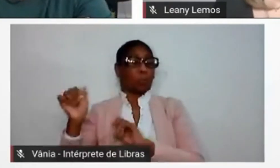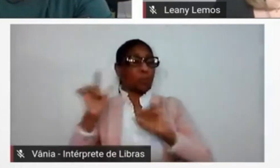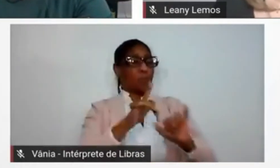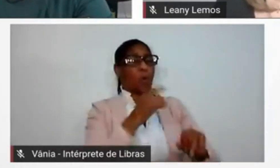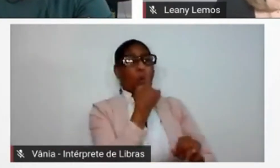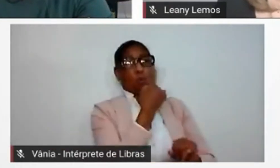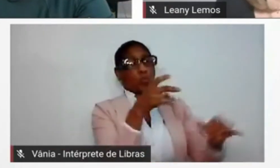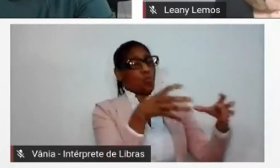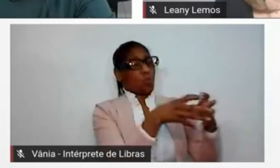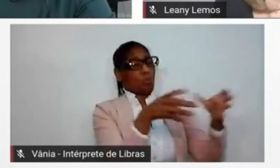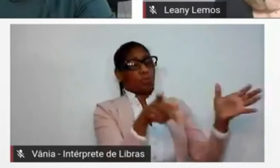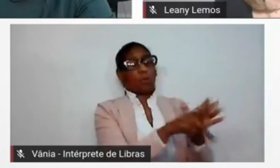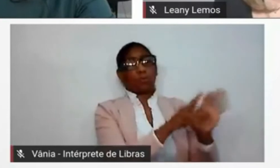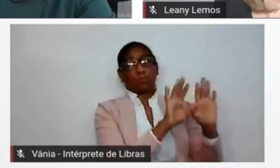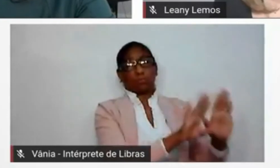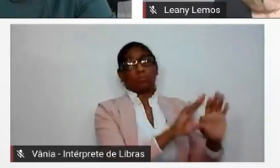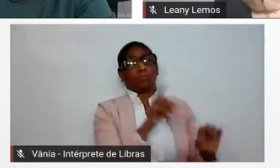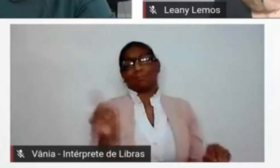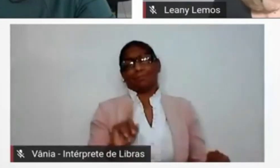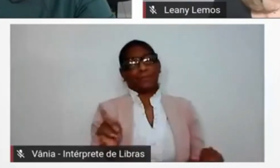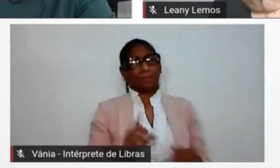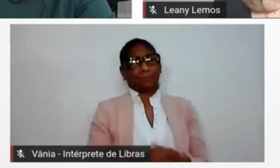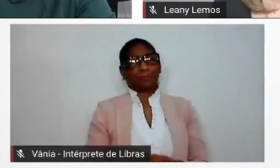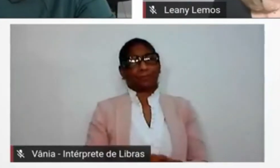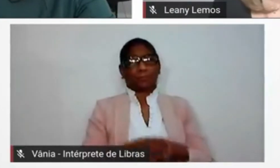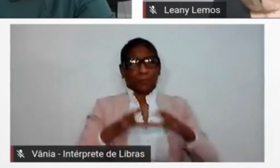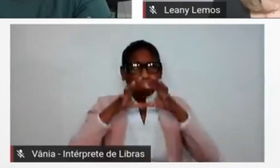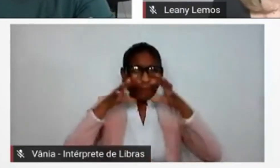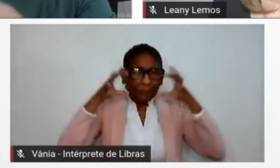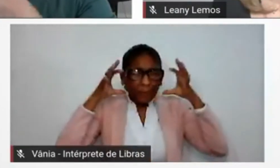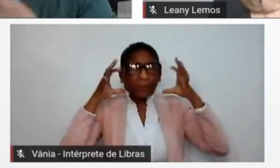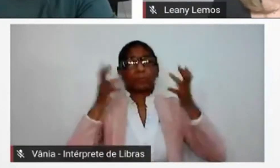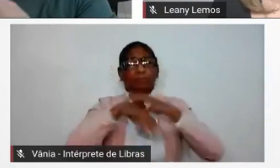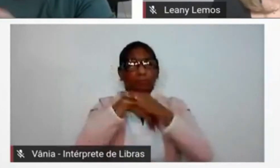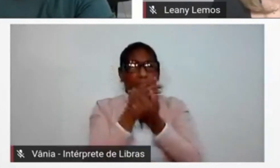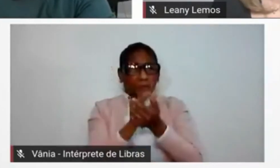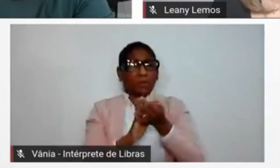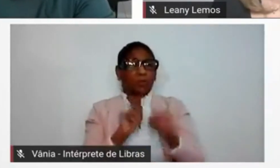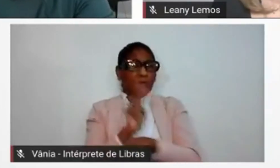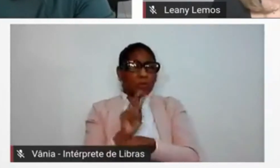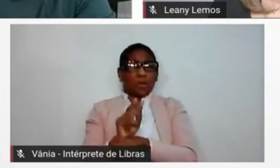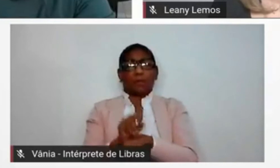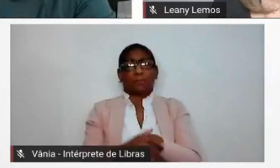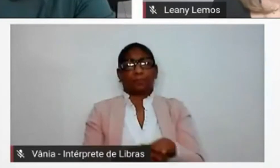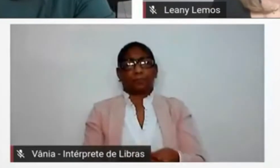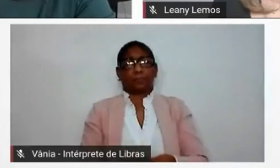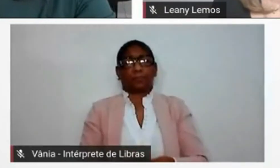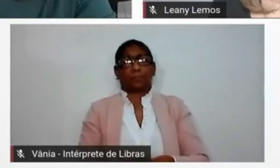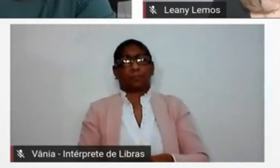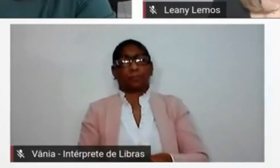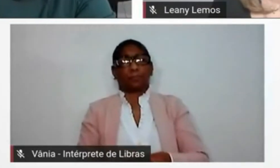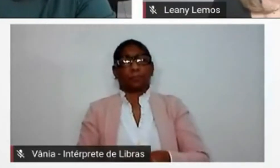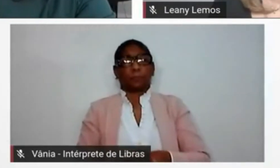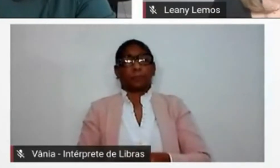aglomeradas dentro de sala de aula, respeitando o distanciamento, com equipamentos de proteção e com reforço nas estruturas